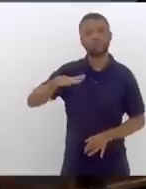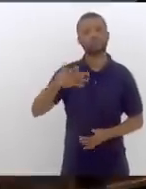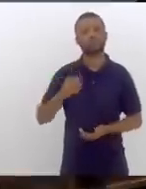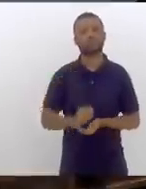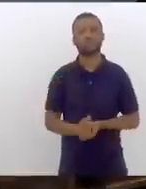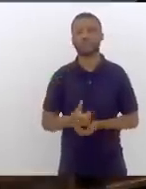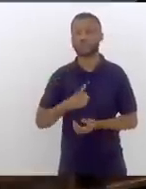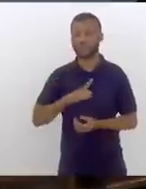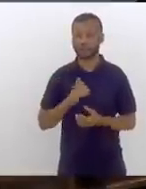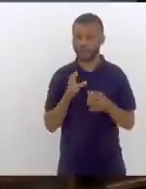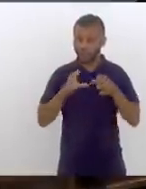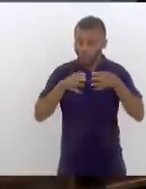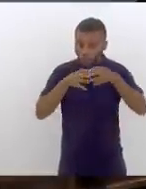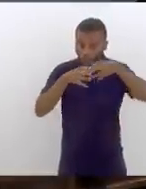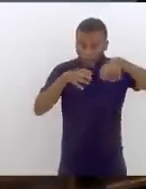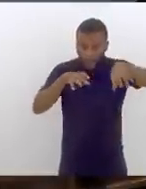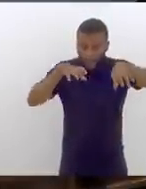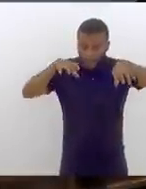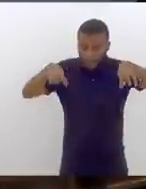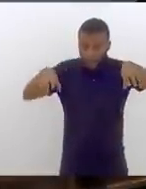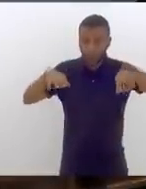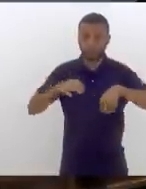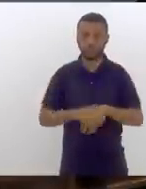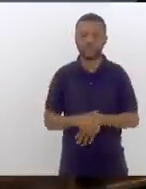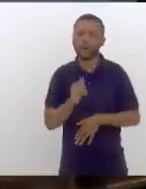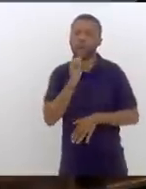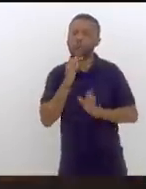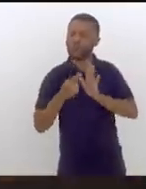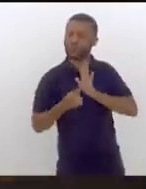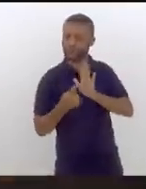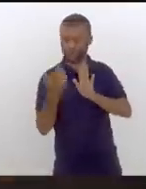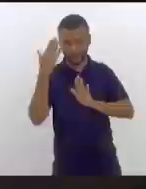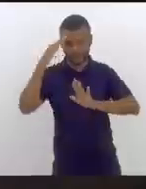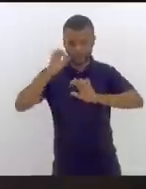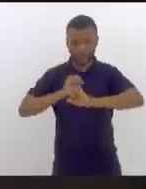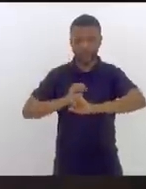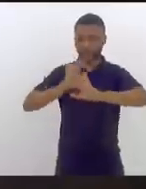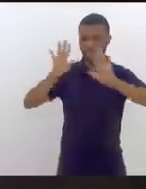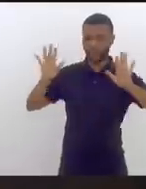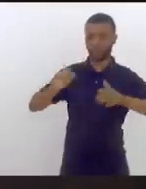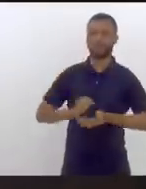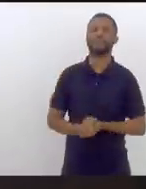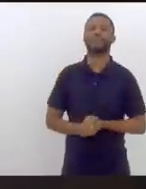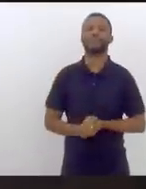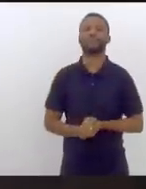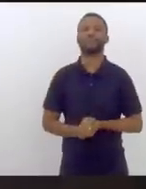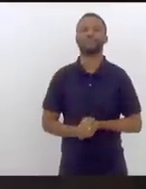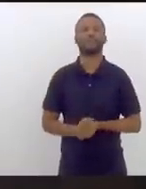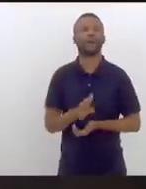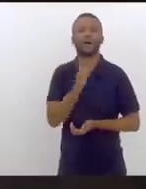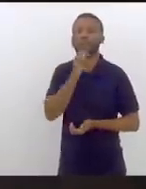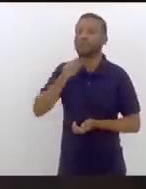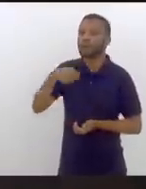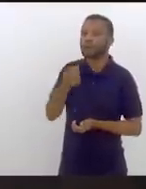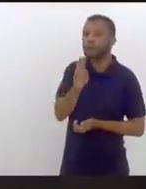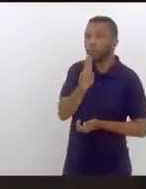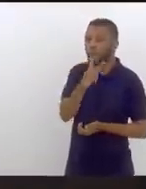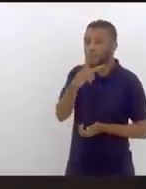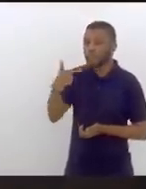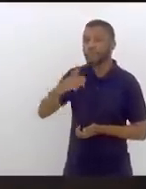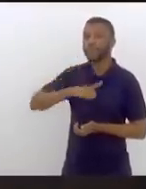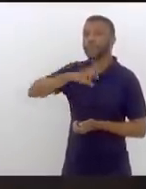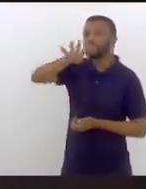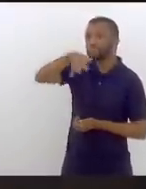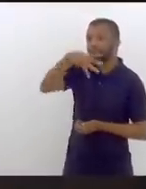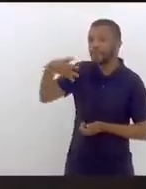duas corporações vou dar um exemplo e vocês vão entender como é que dentro das upps Você tem uma escala